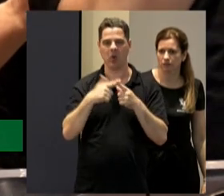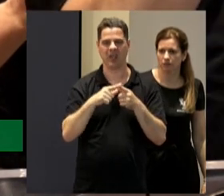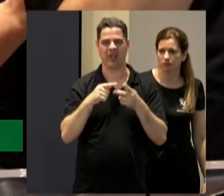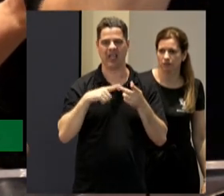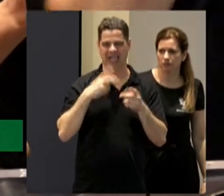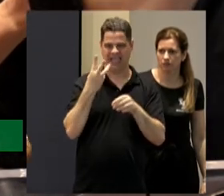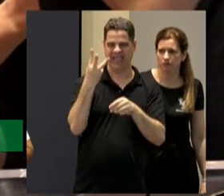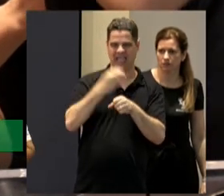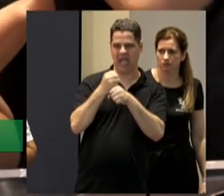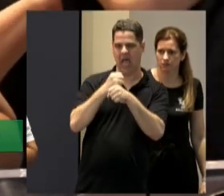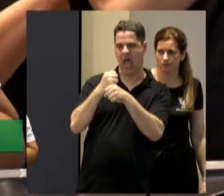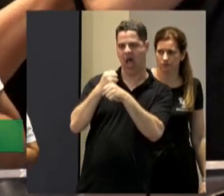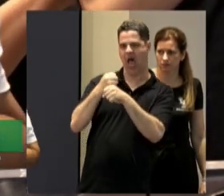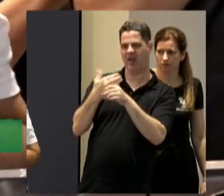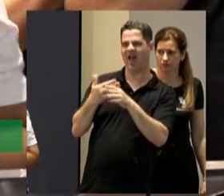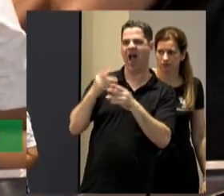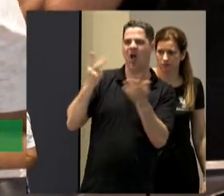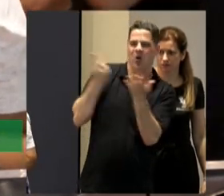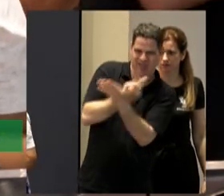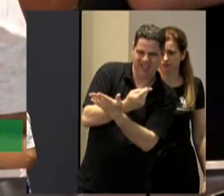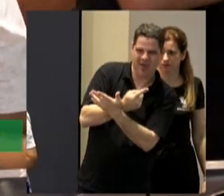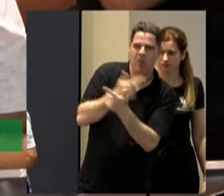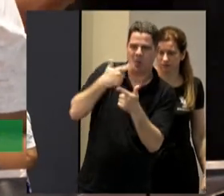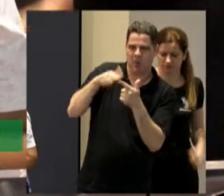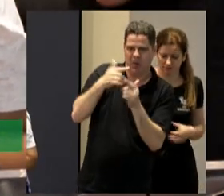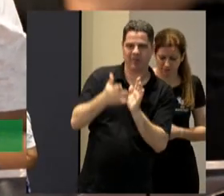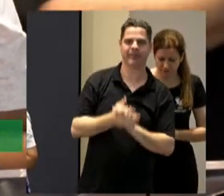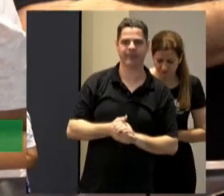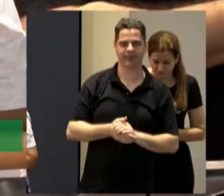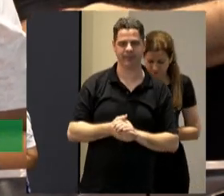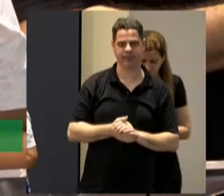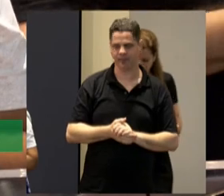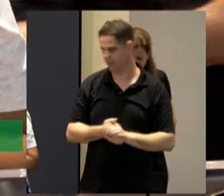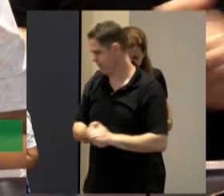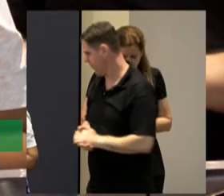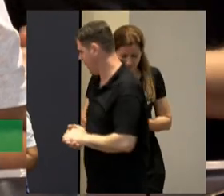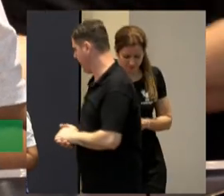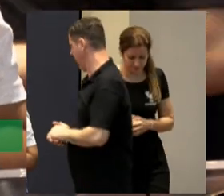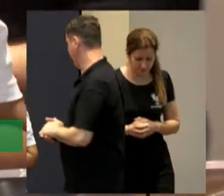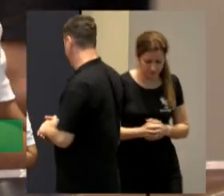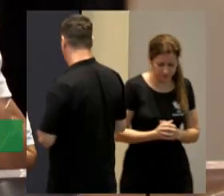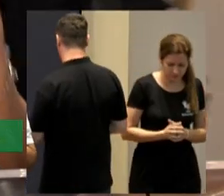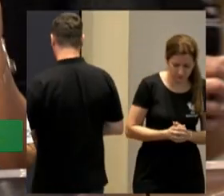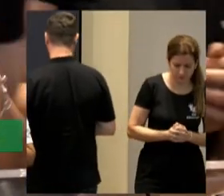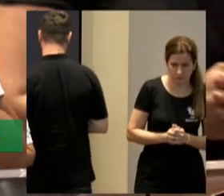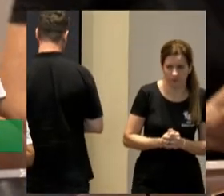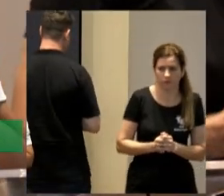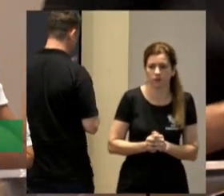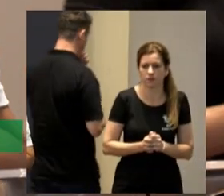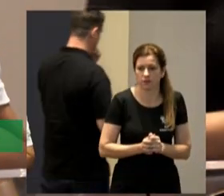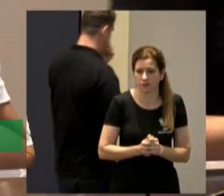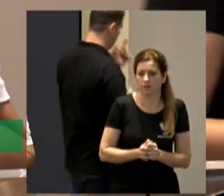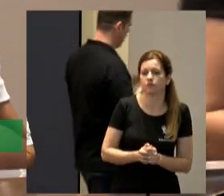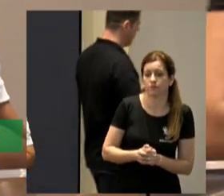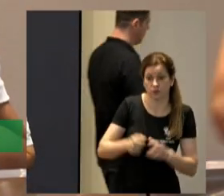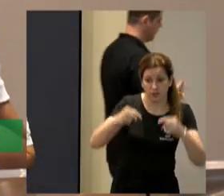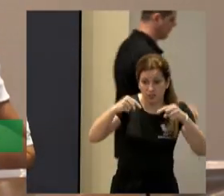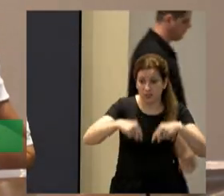últimos 3 anos, muito agudo na rede municipal. Muito agudo, de perseguições à liberdade de